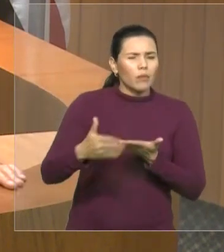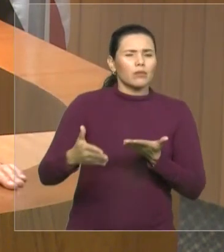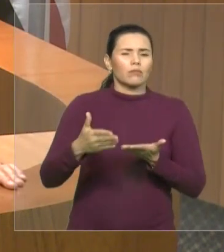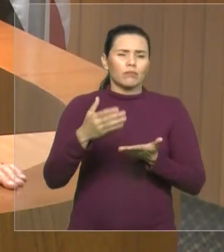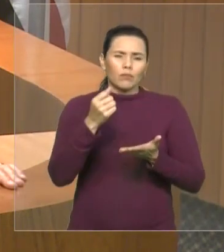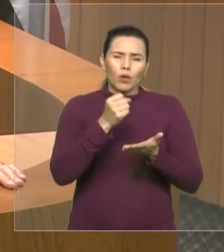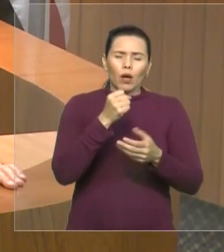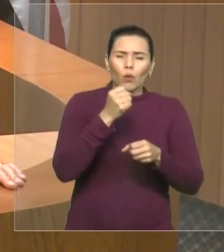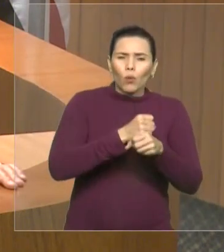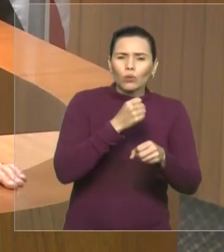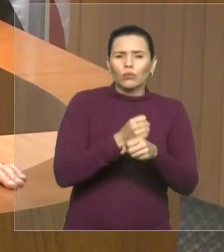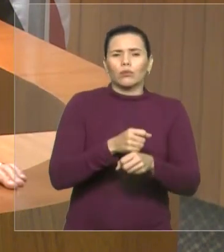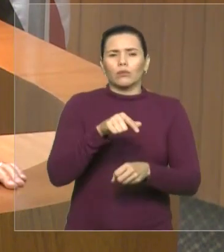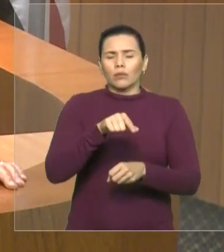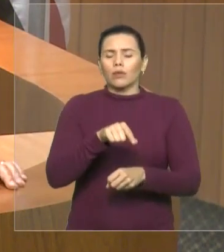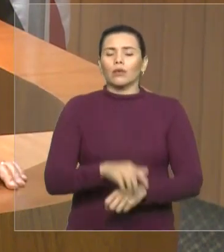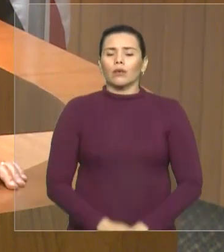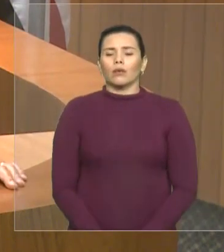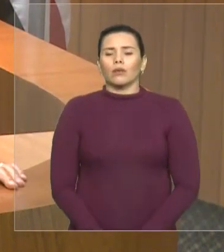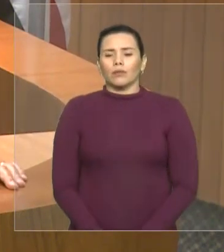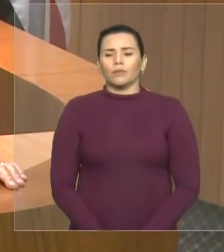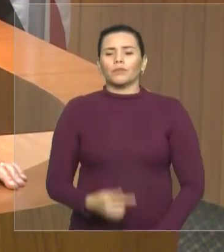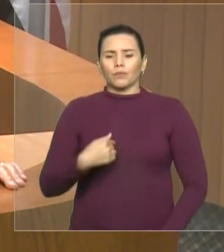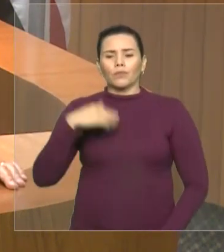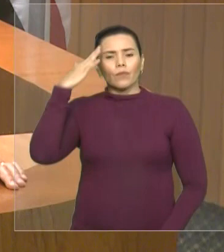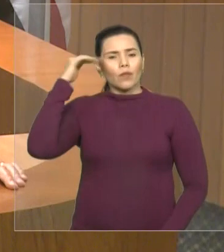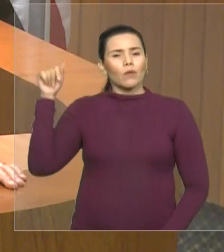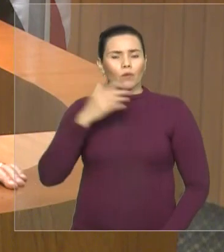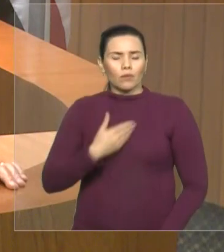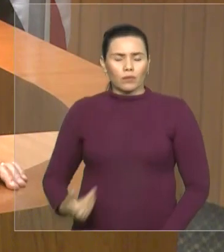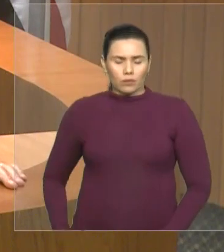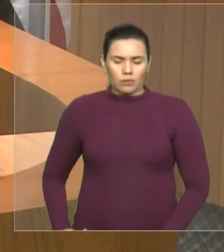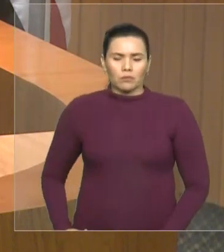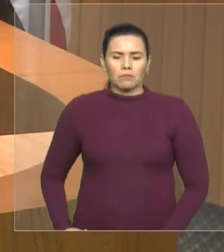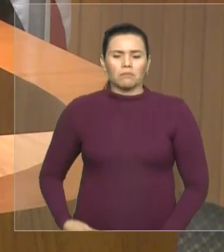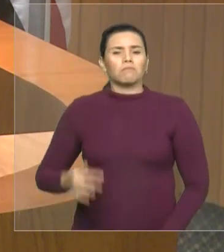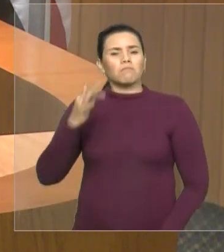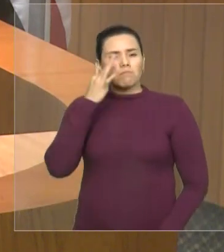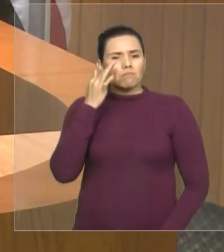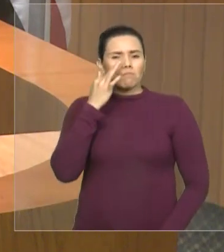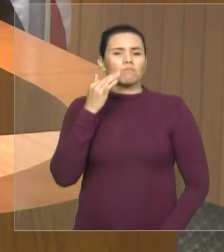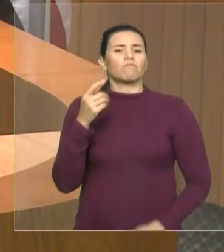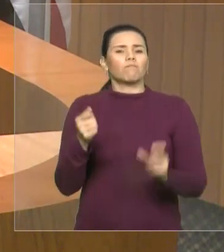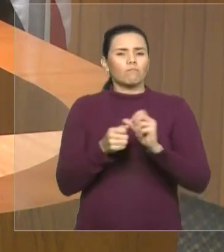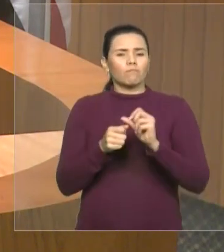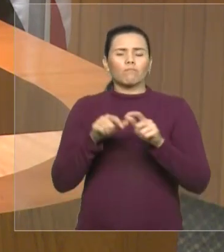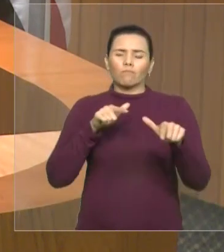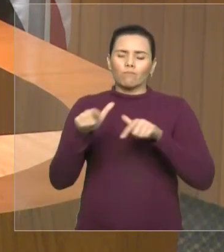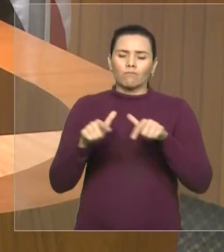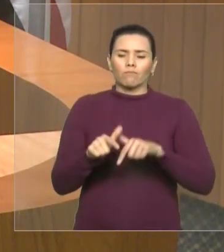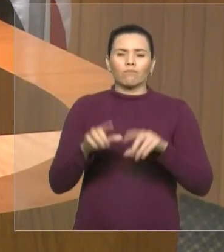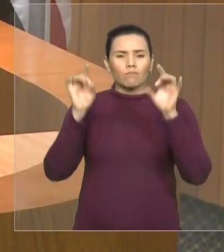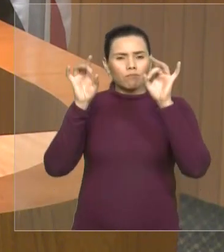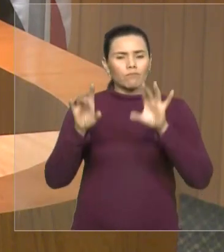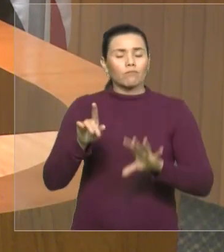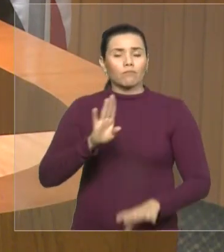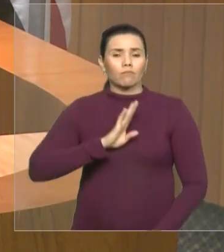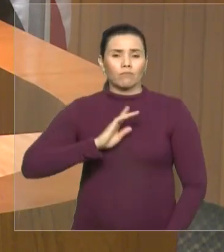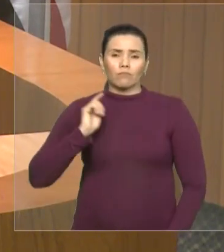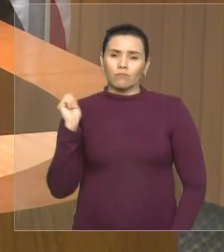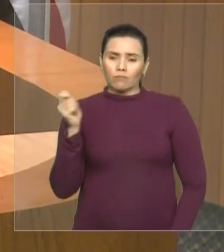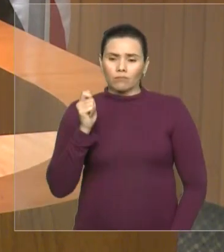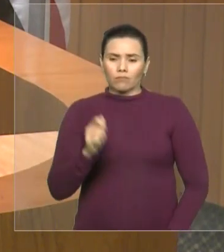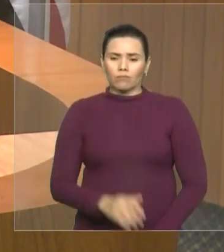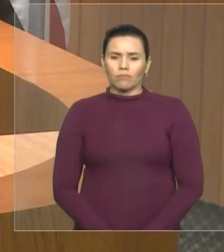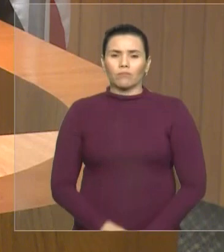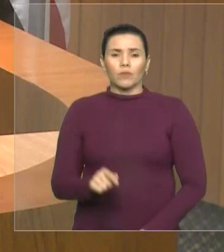aqui nesta casa. Eu reconheço o trabalho do governador Flávio Dino está fazendo no Maranhão, em especial quero citar aqui Barra do Corda. Esta obra de